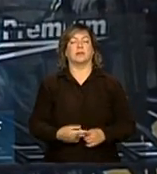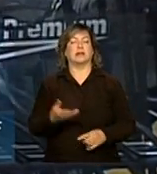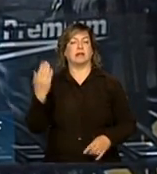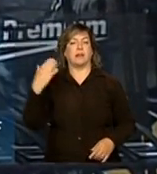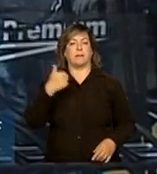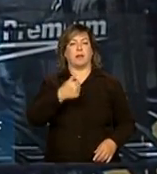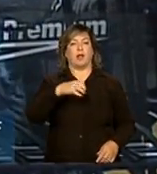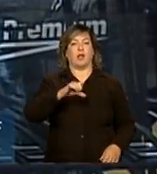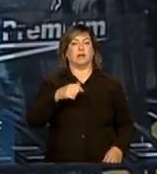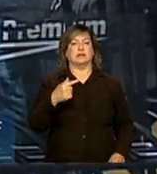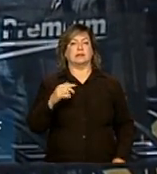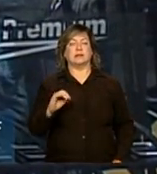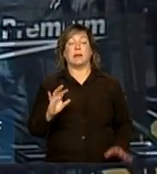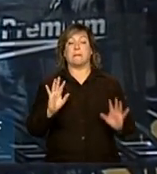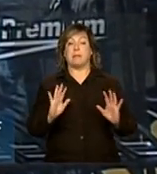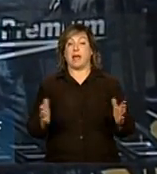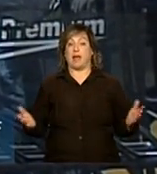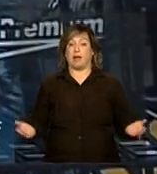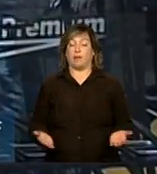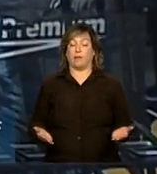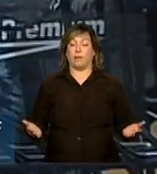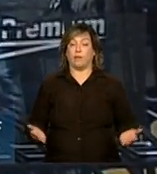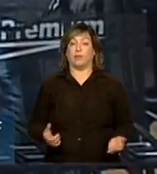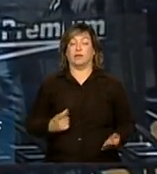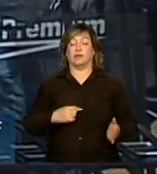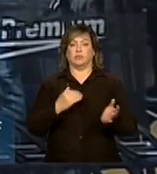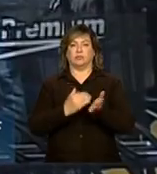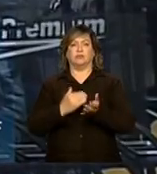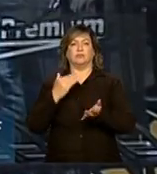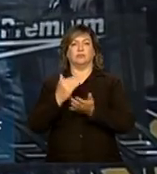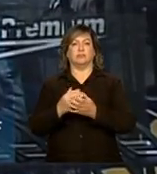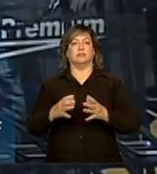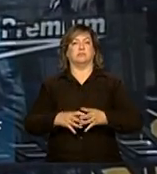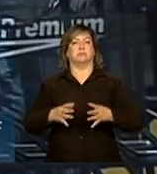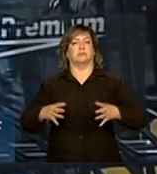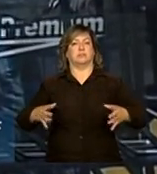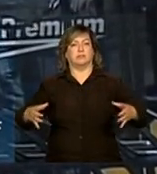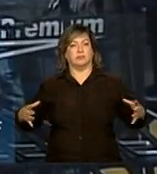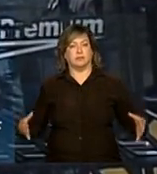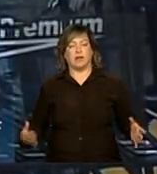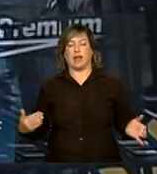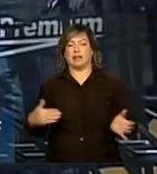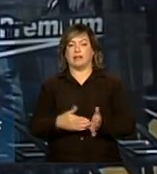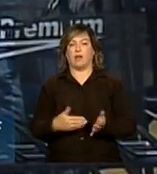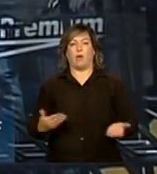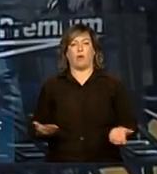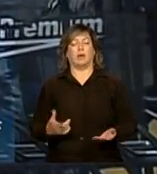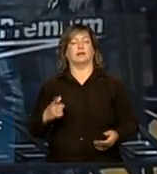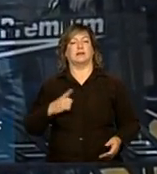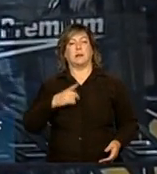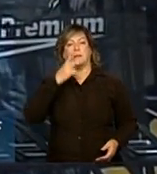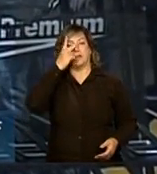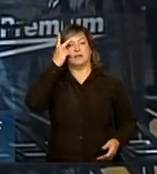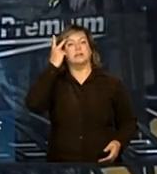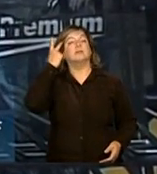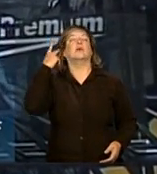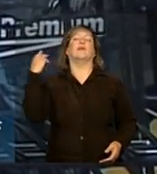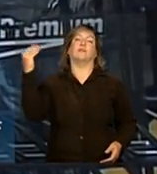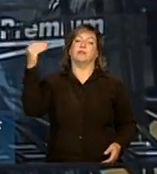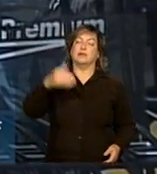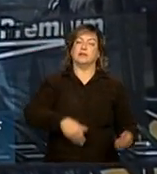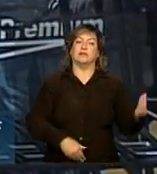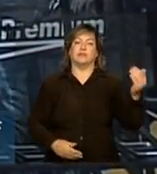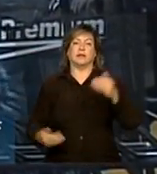70 mas esse impulso esse crescimento acelerado continua até os dias de hoje então atraindo pessoas das